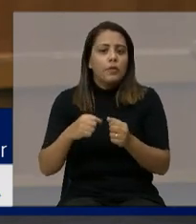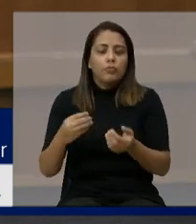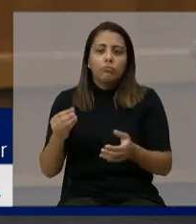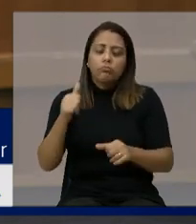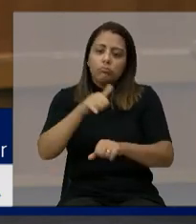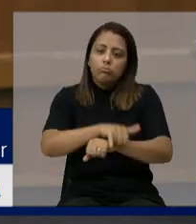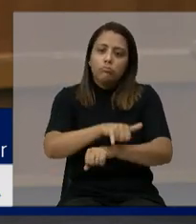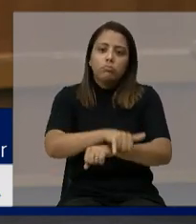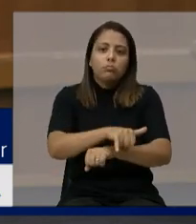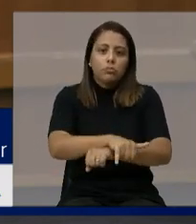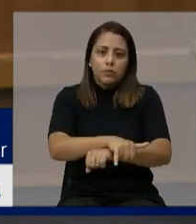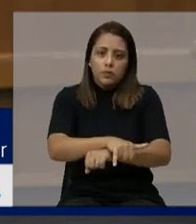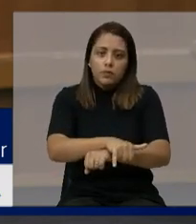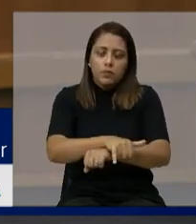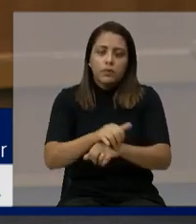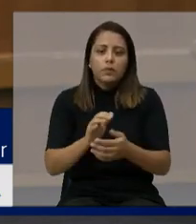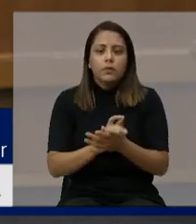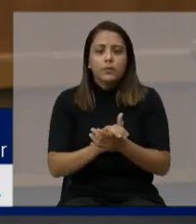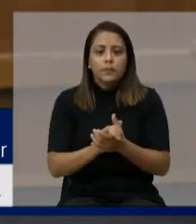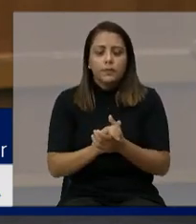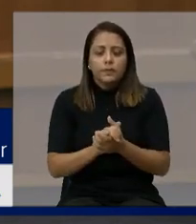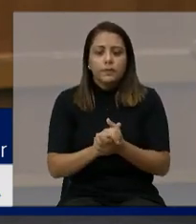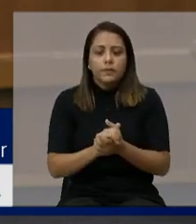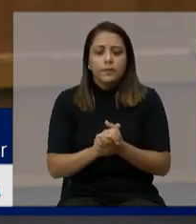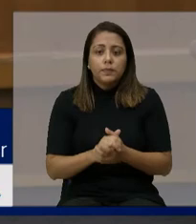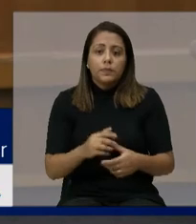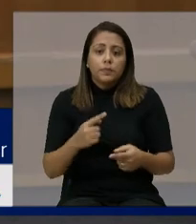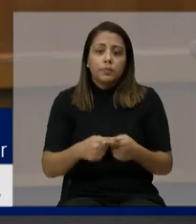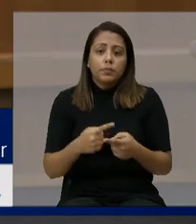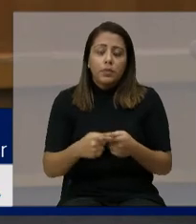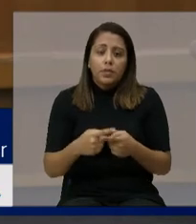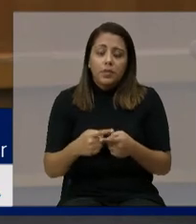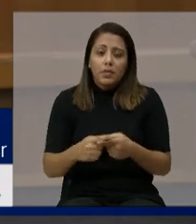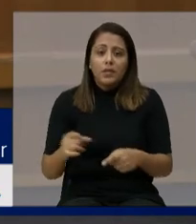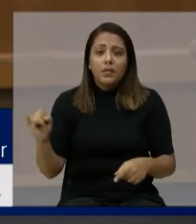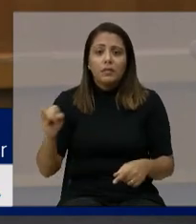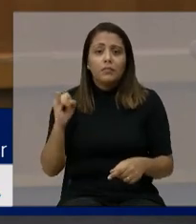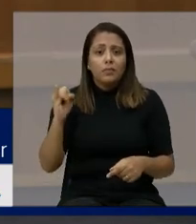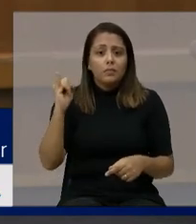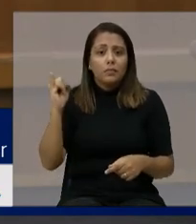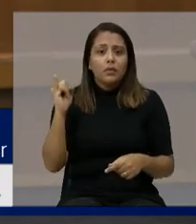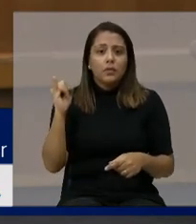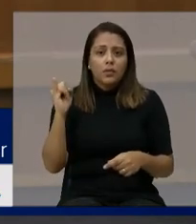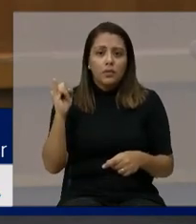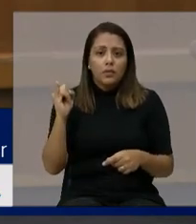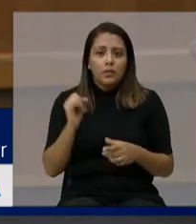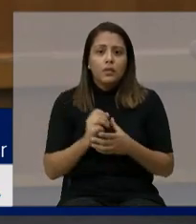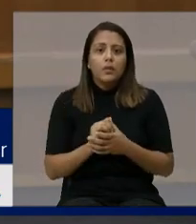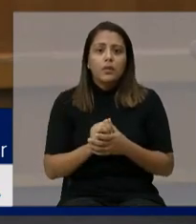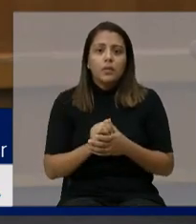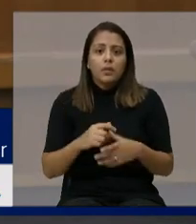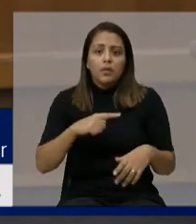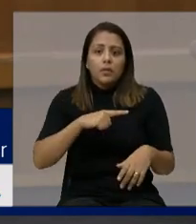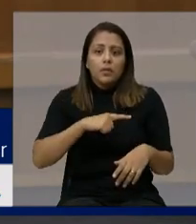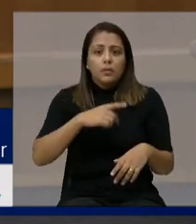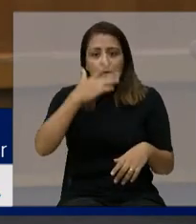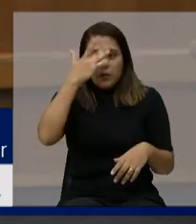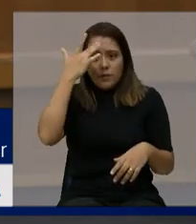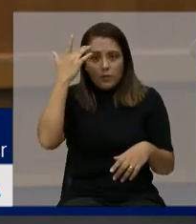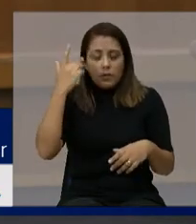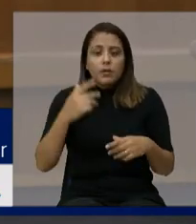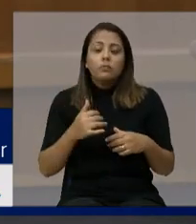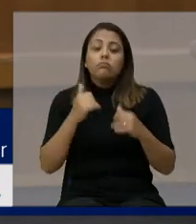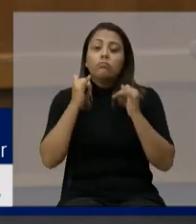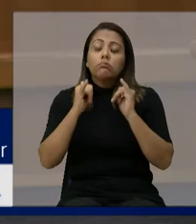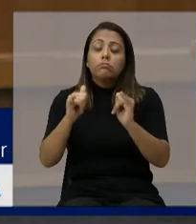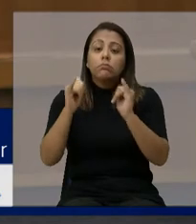do DRS de Taubaté, porque esse medicamento, muitas pessoas estão falando que é um medicamento fornecido pela Prefeitura Municipal. Esse